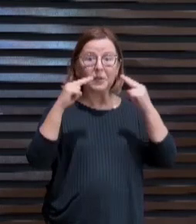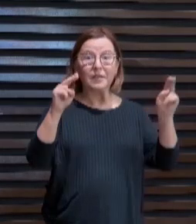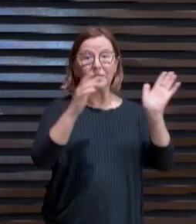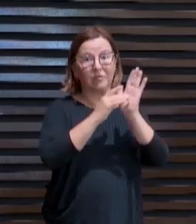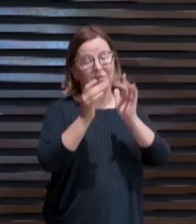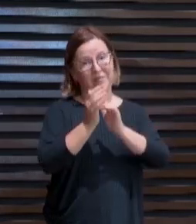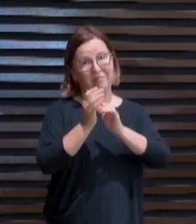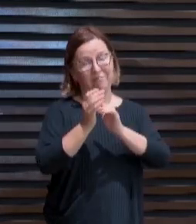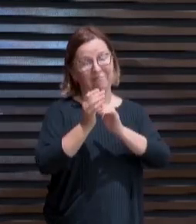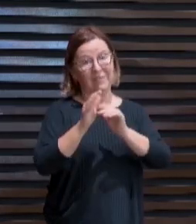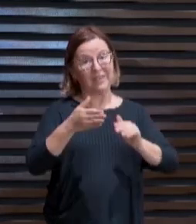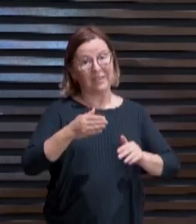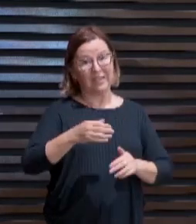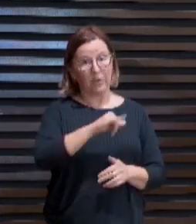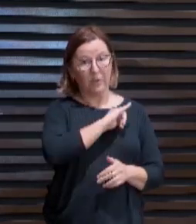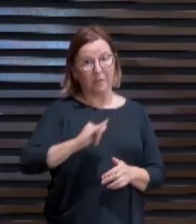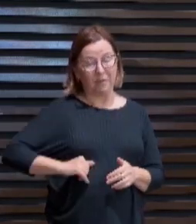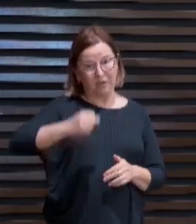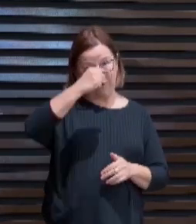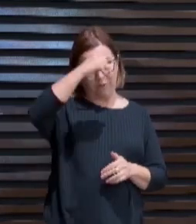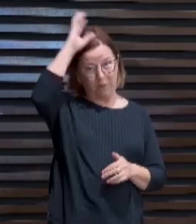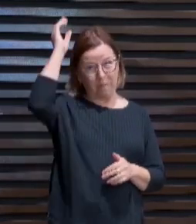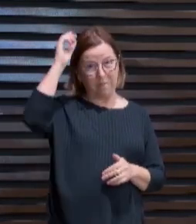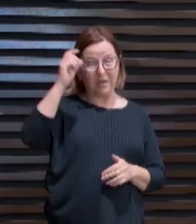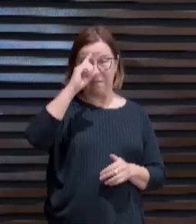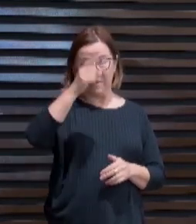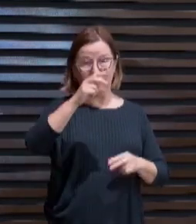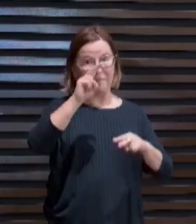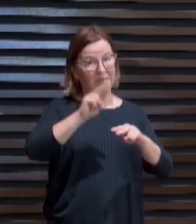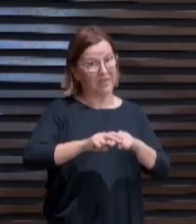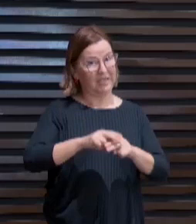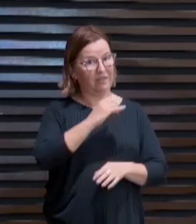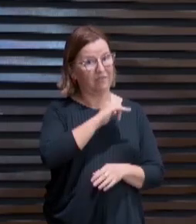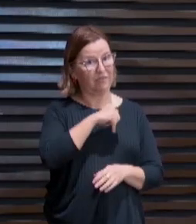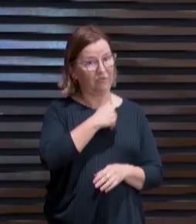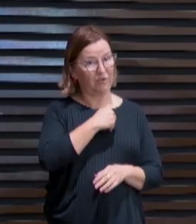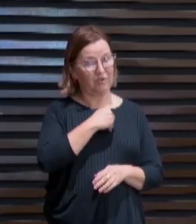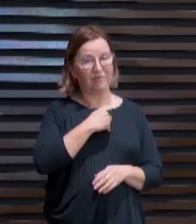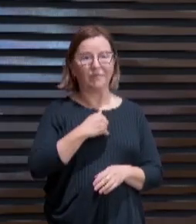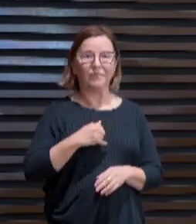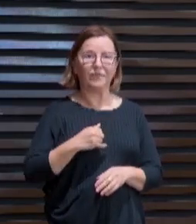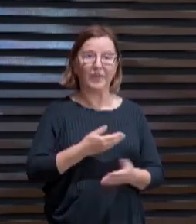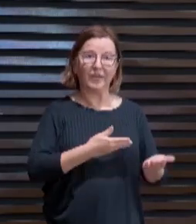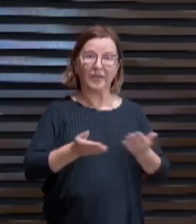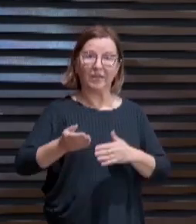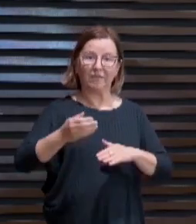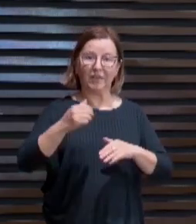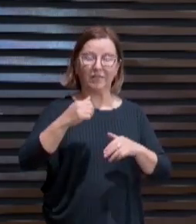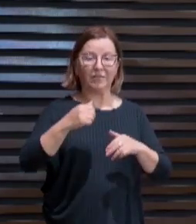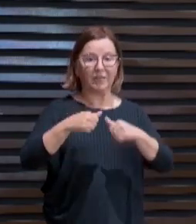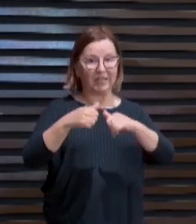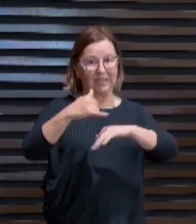do imperador romano Domiciano. Então, João é levado a Patmos numa tentativa de